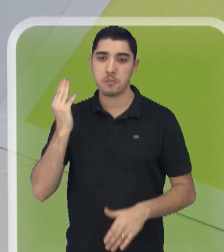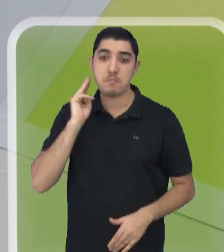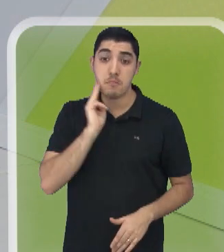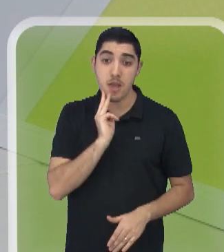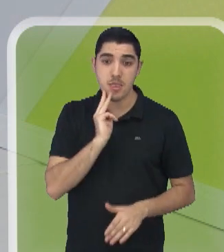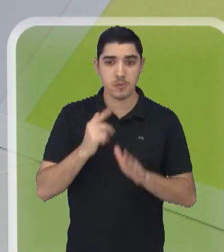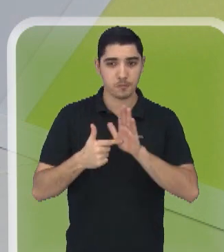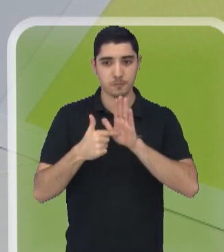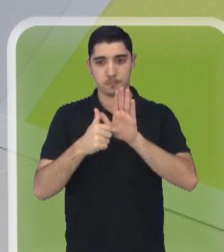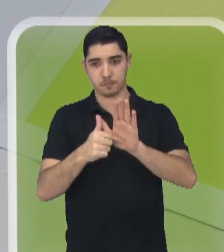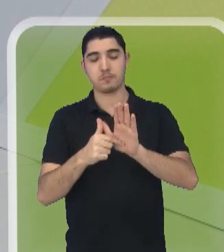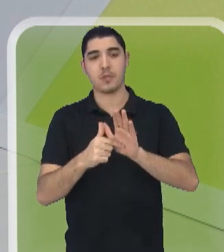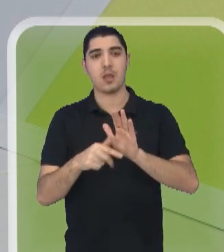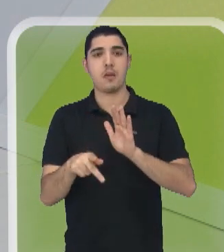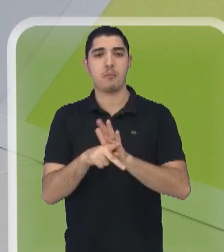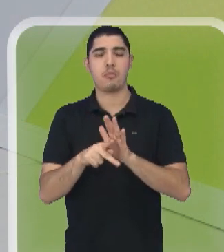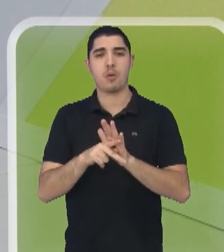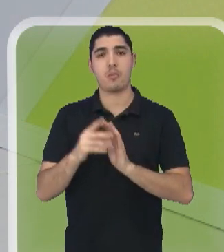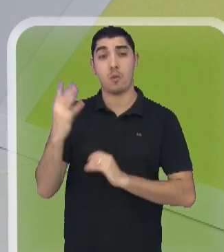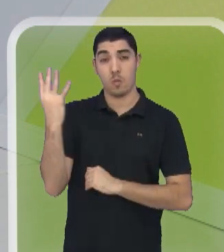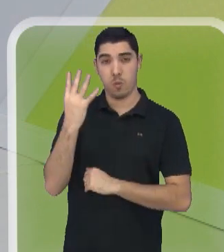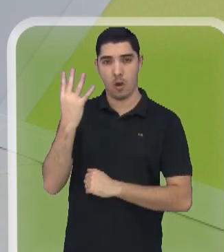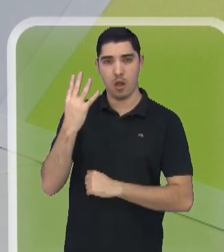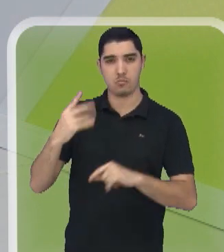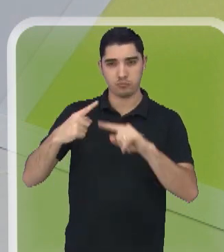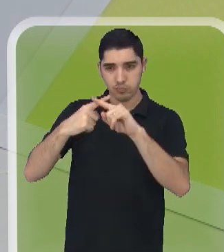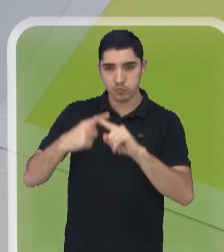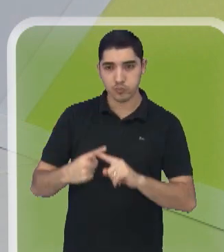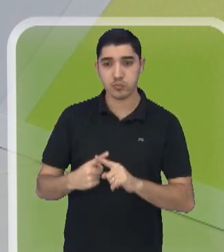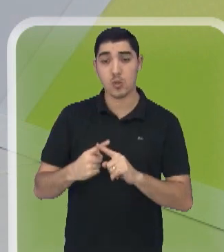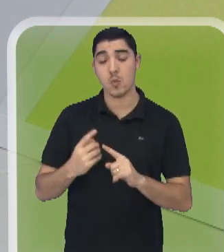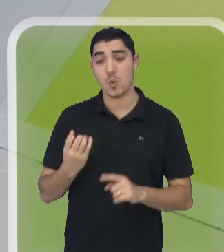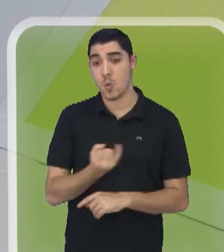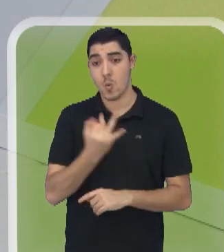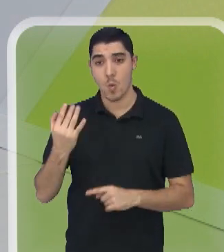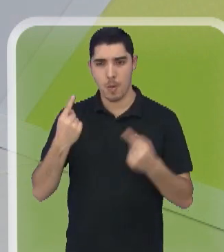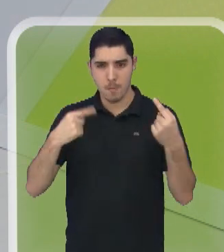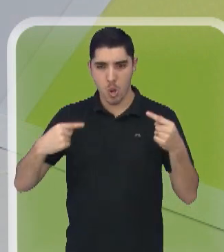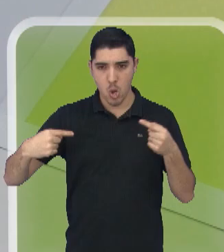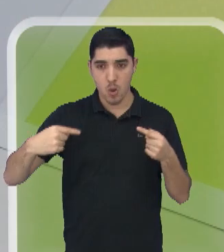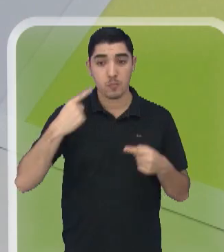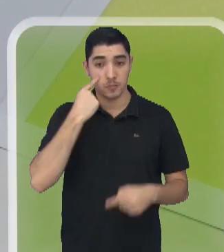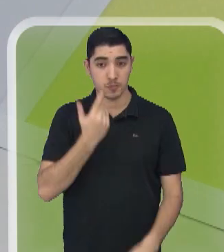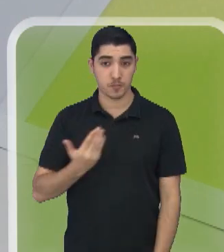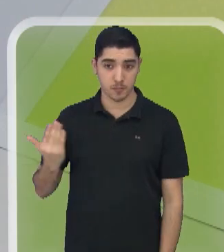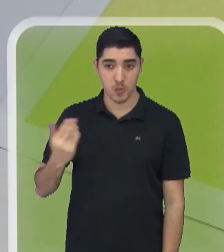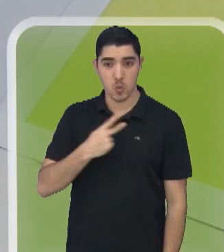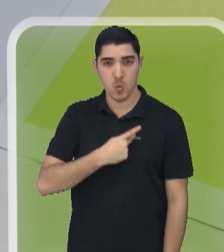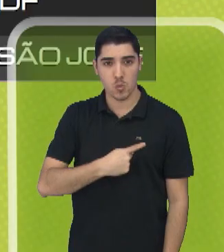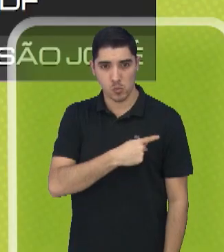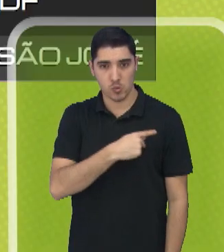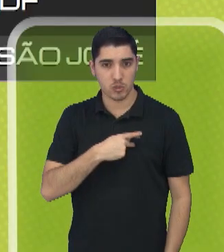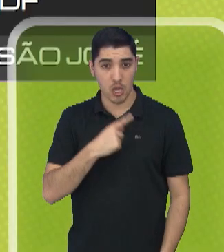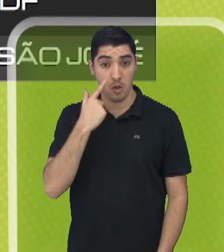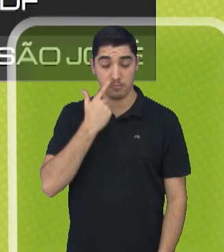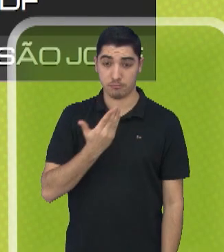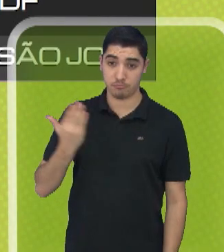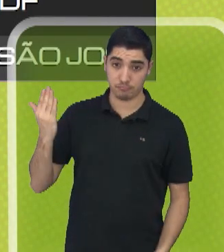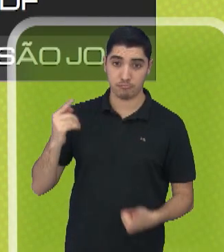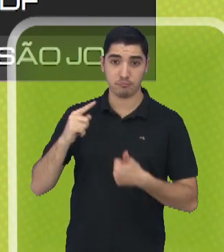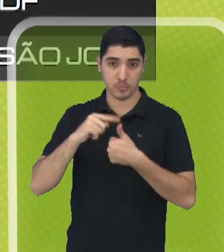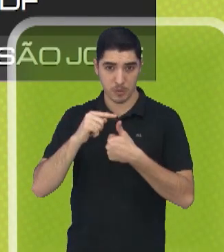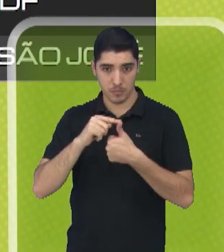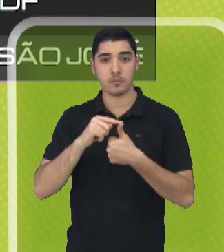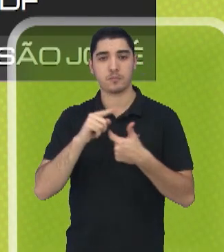a quarta rodada do retorno da Superliga, tivemos aí, ó, o Cruzeiro batendo o Blumenau 3-1, o Araguari vencendo o